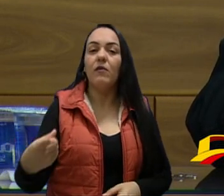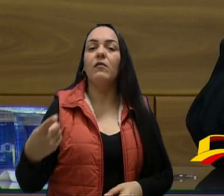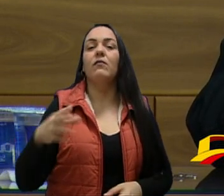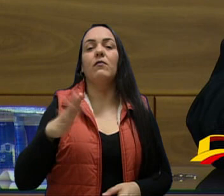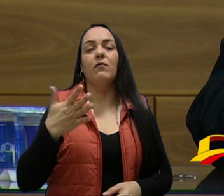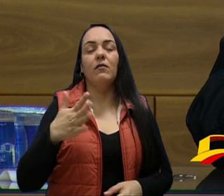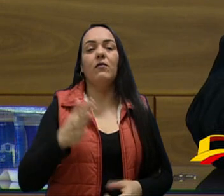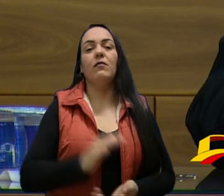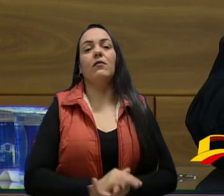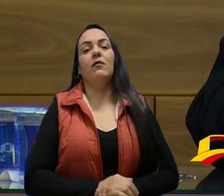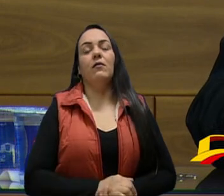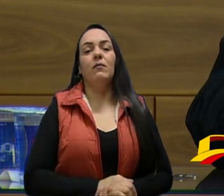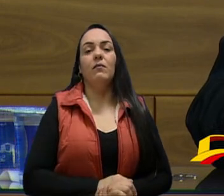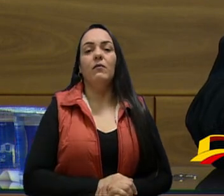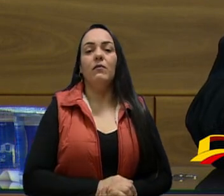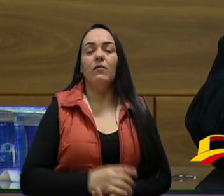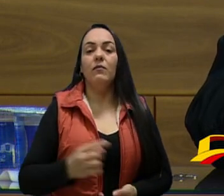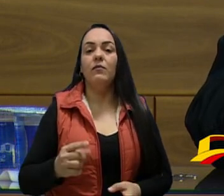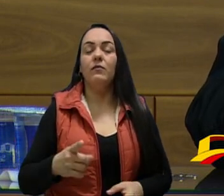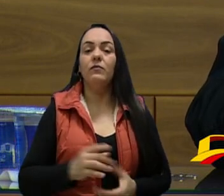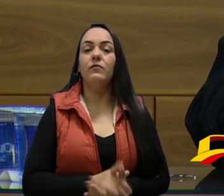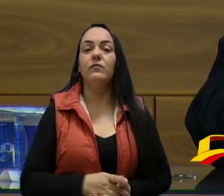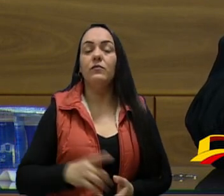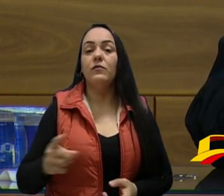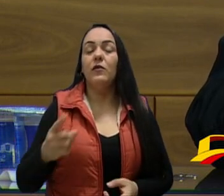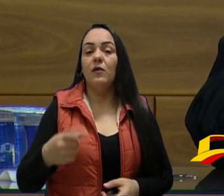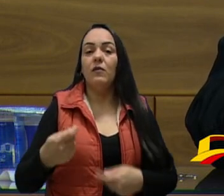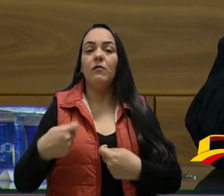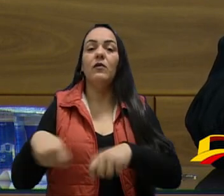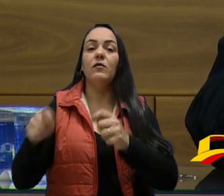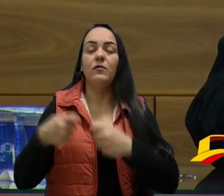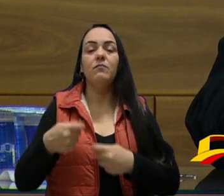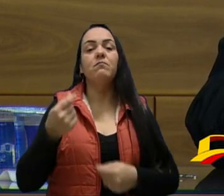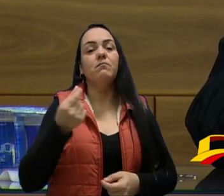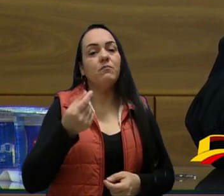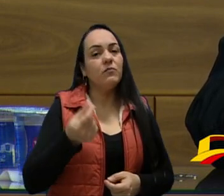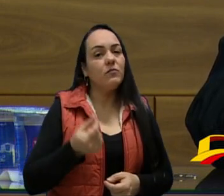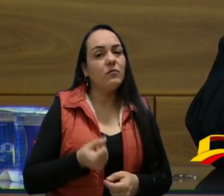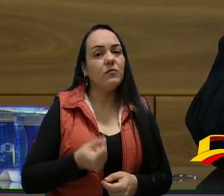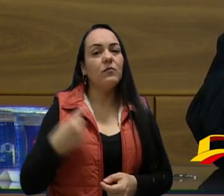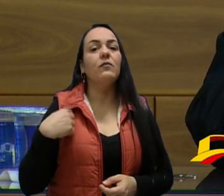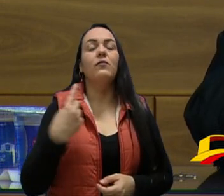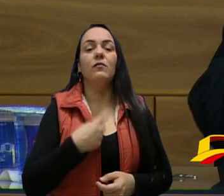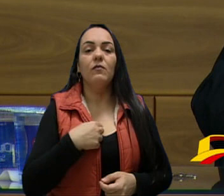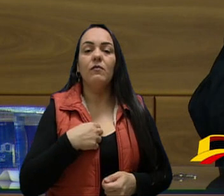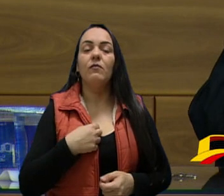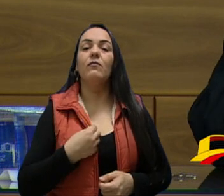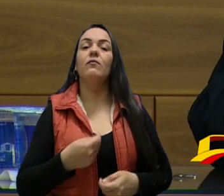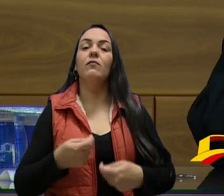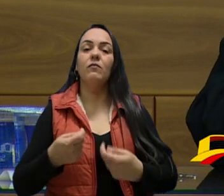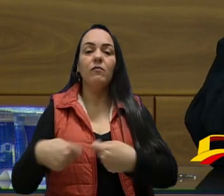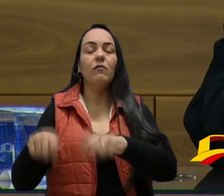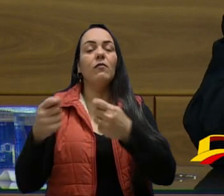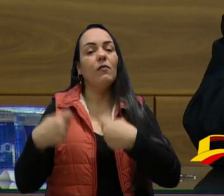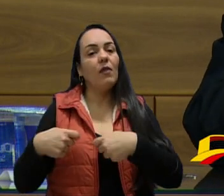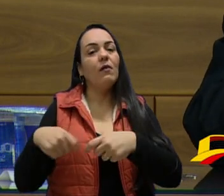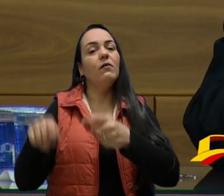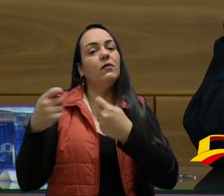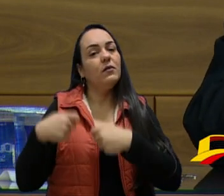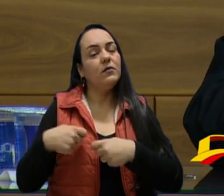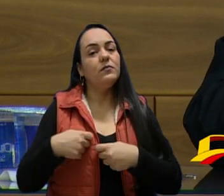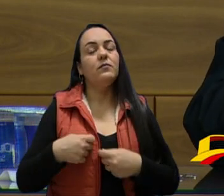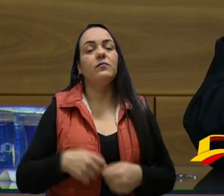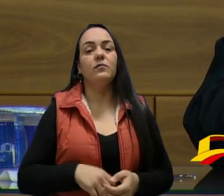coisa tá é isso esse foram os valores que vieram disponibilizados além de todos os outros que foram